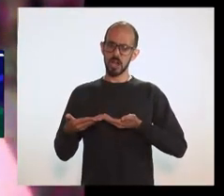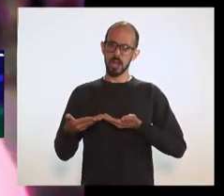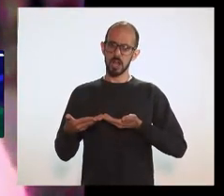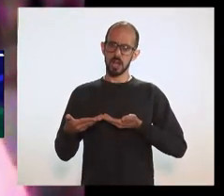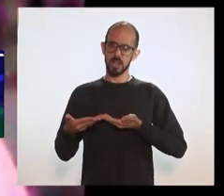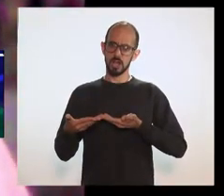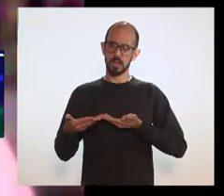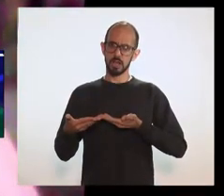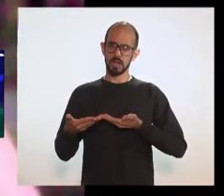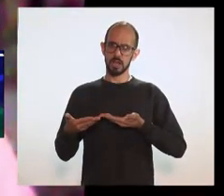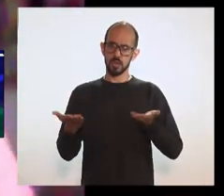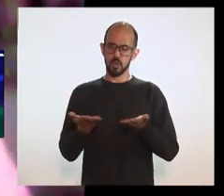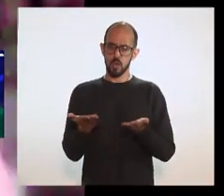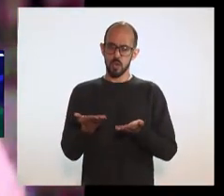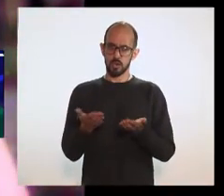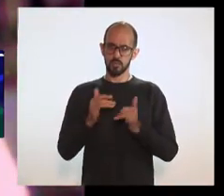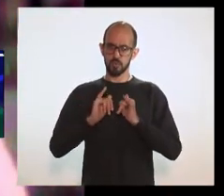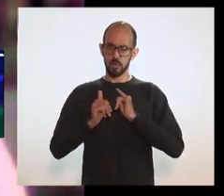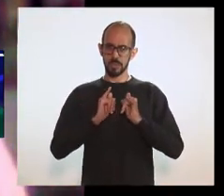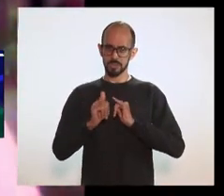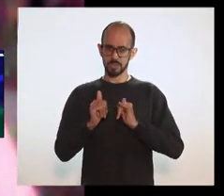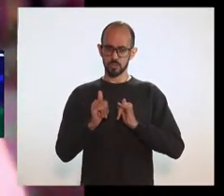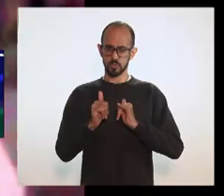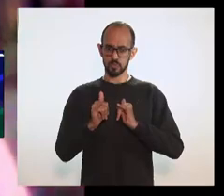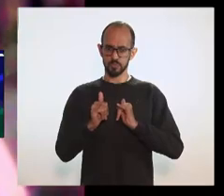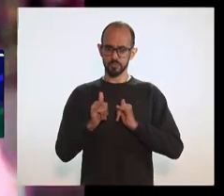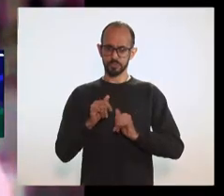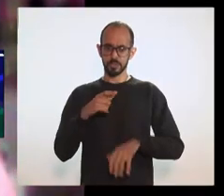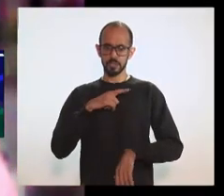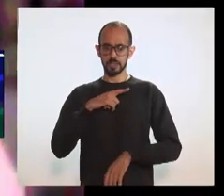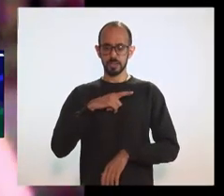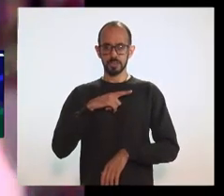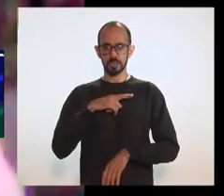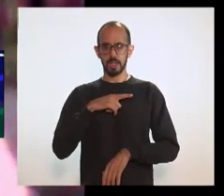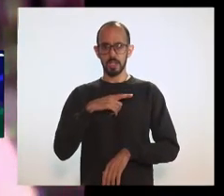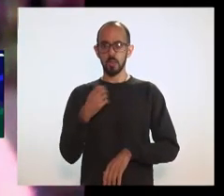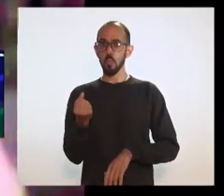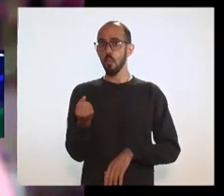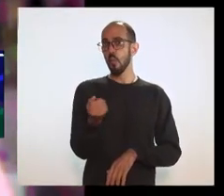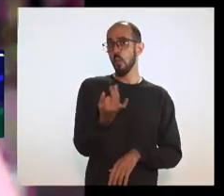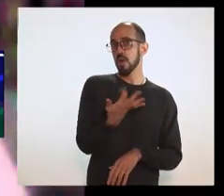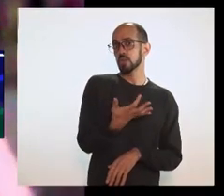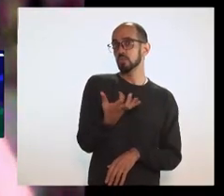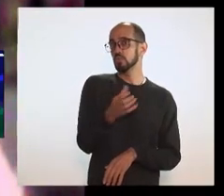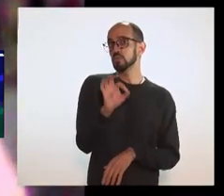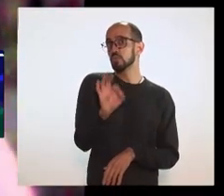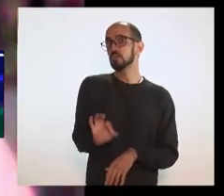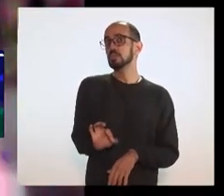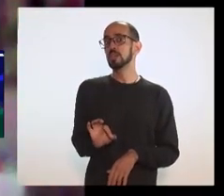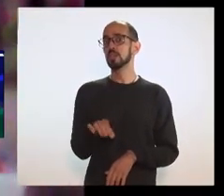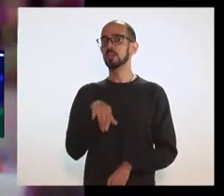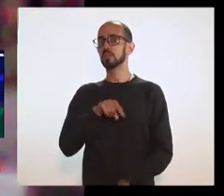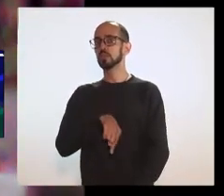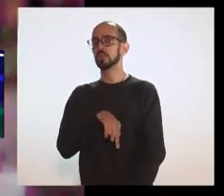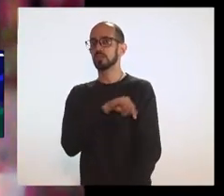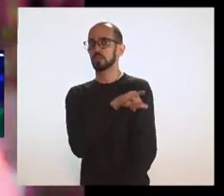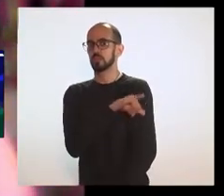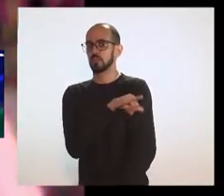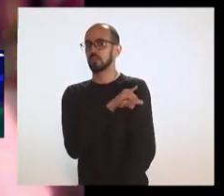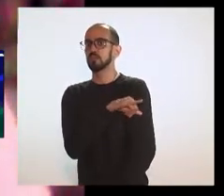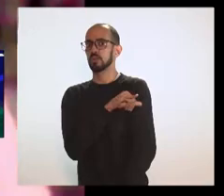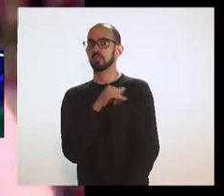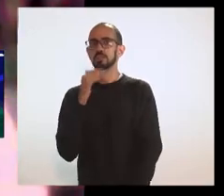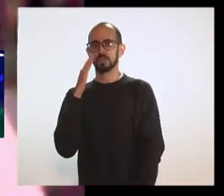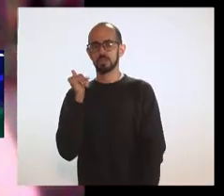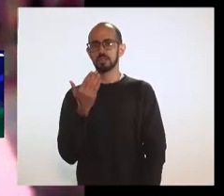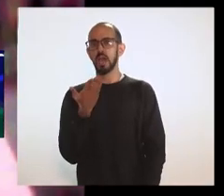é o percentual de ocupação de leitos nos hospitais estaduais do Rio de Janeiro? No caso